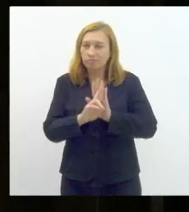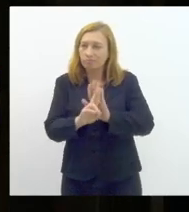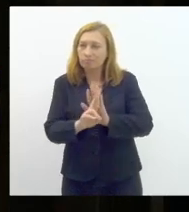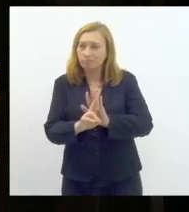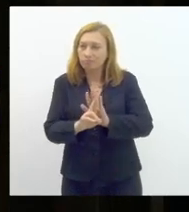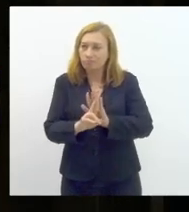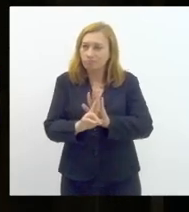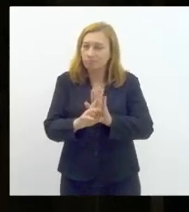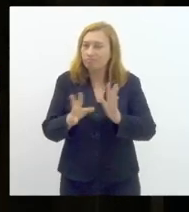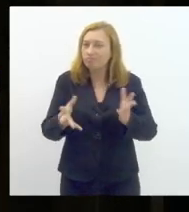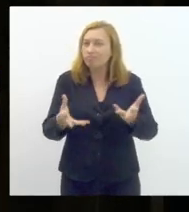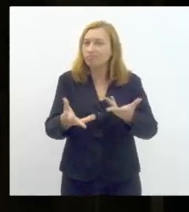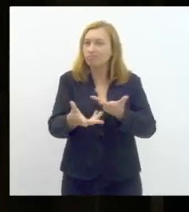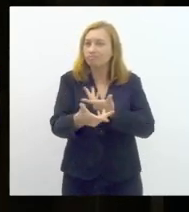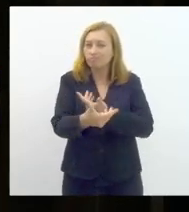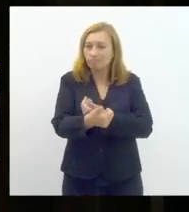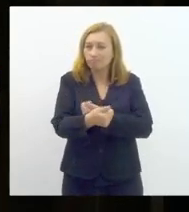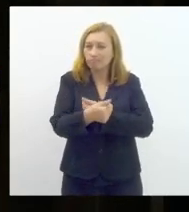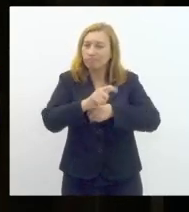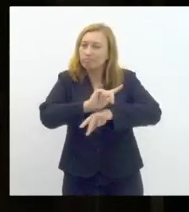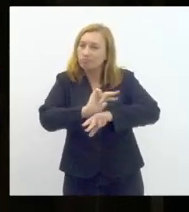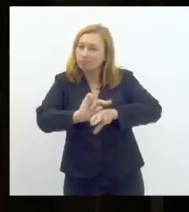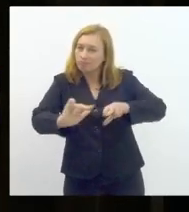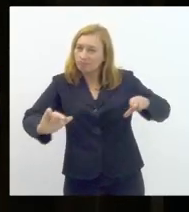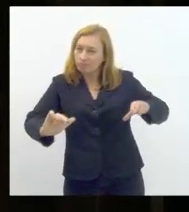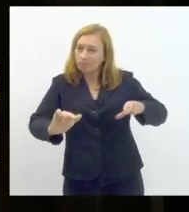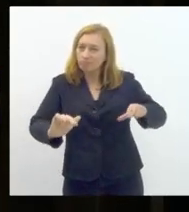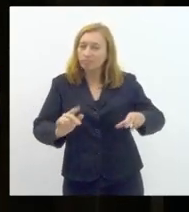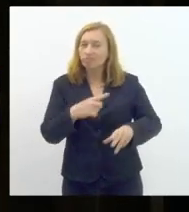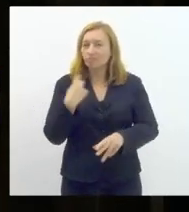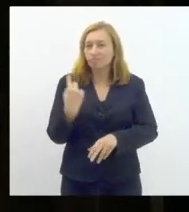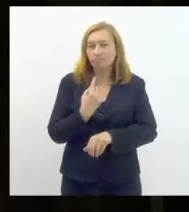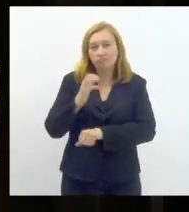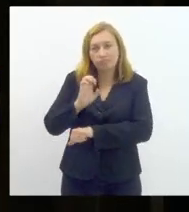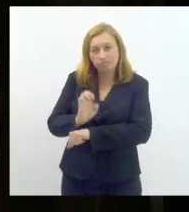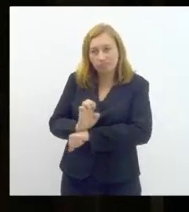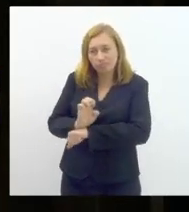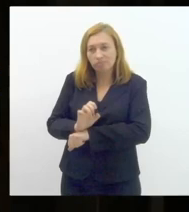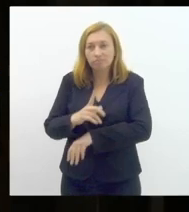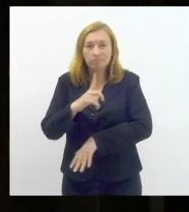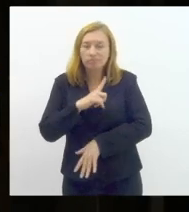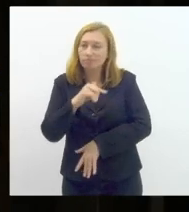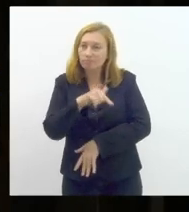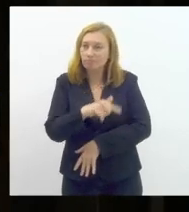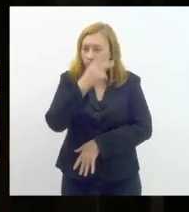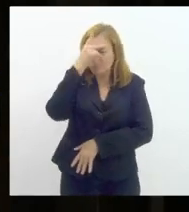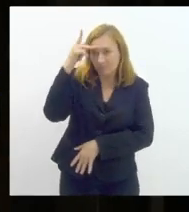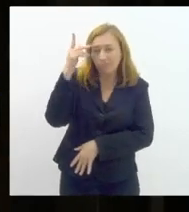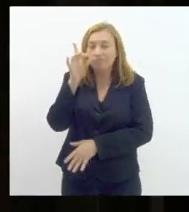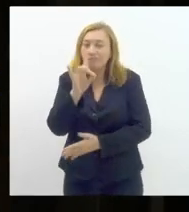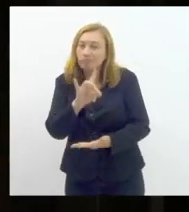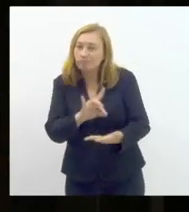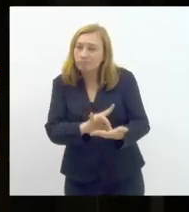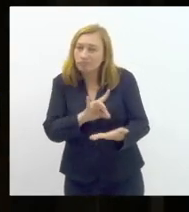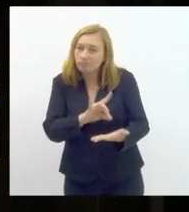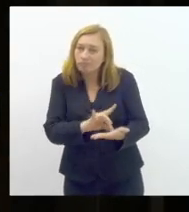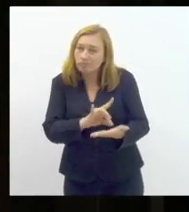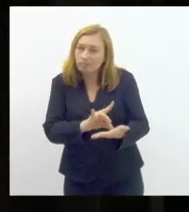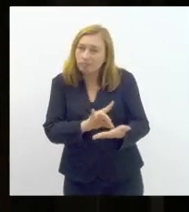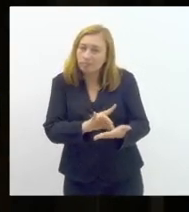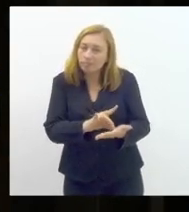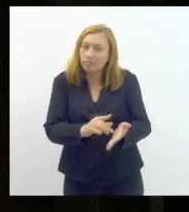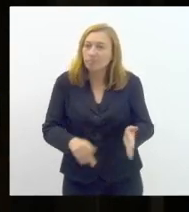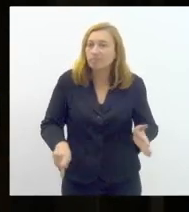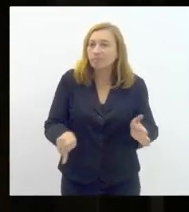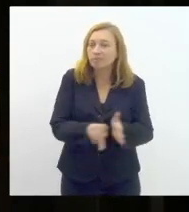forma tão sucinta a pluralidade do nosso estado. Temos aqui as pessoas que realmente deveriam fazer a